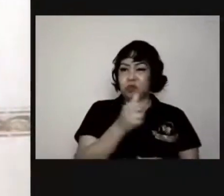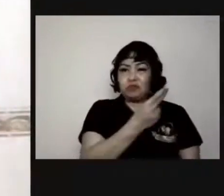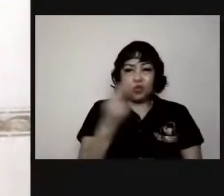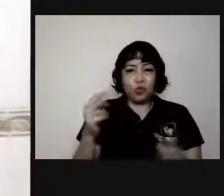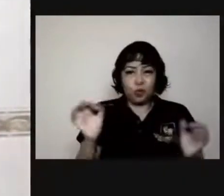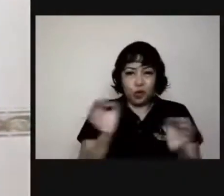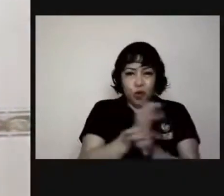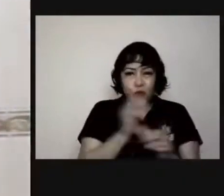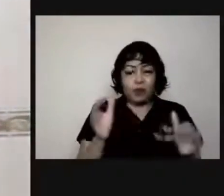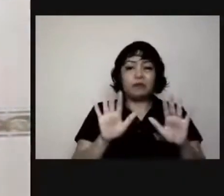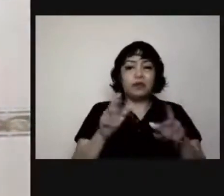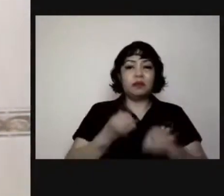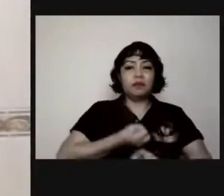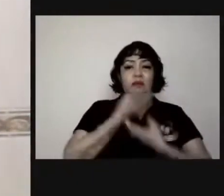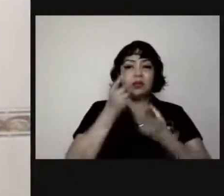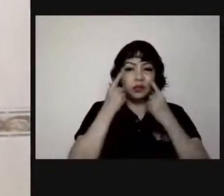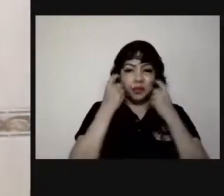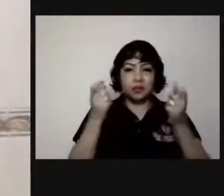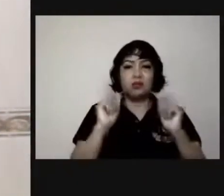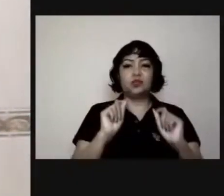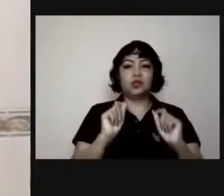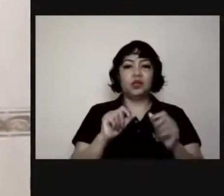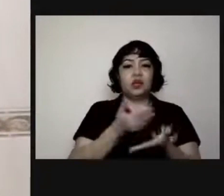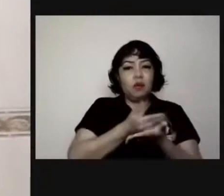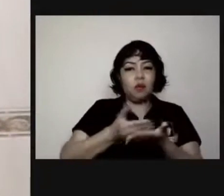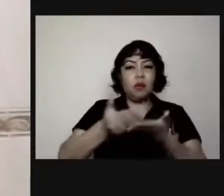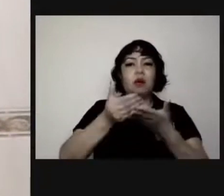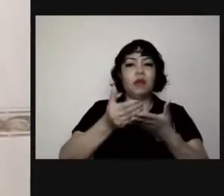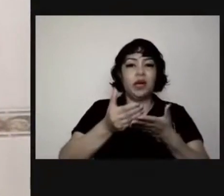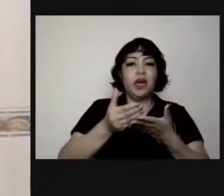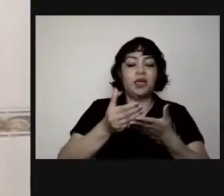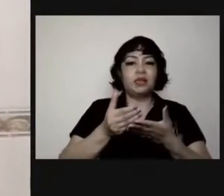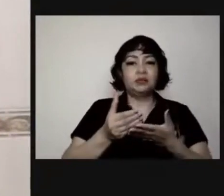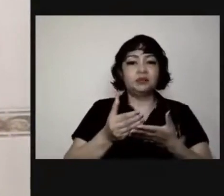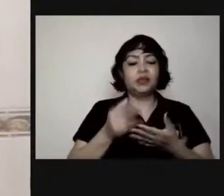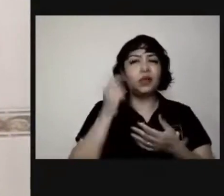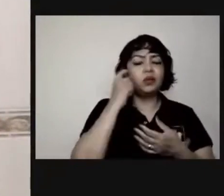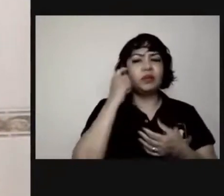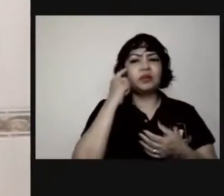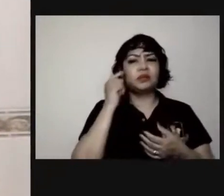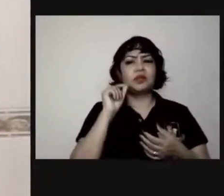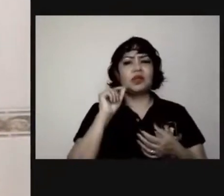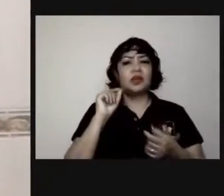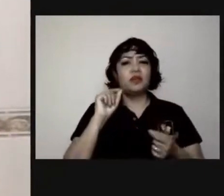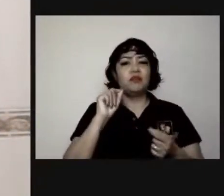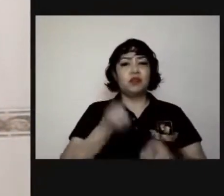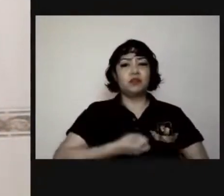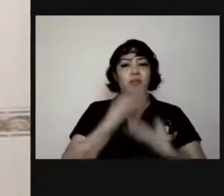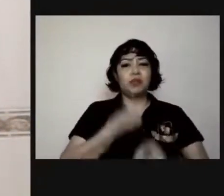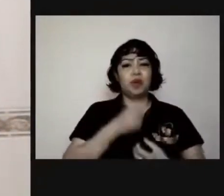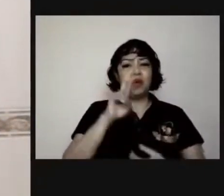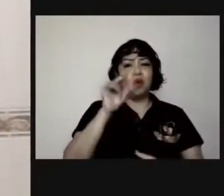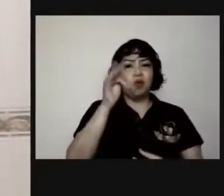a poesia é muito interessante, porque ela começa de tal forma que achamos que fosse uma poesia ufânica, só